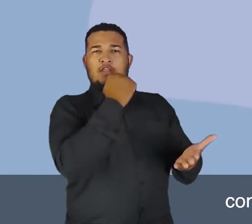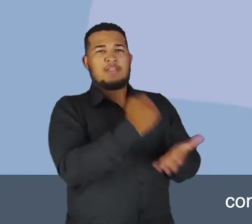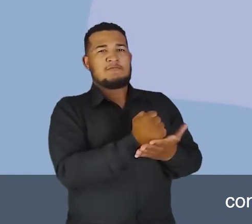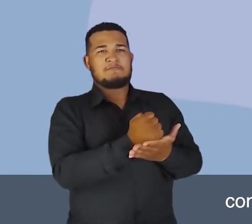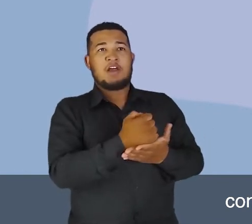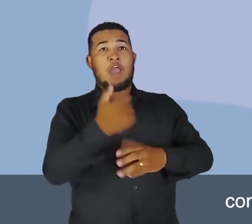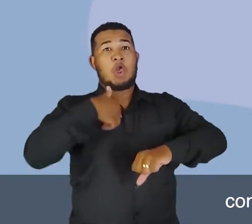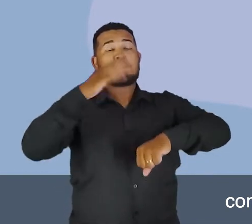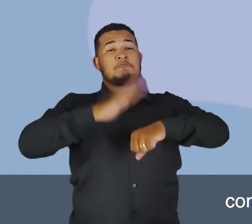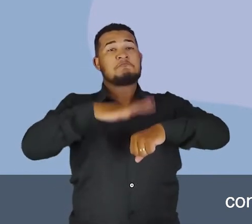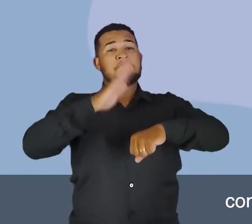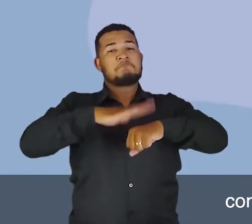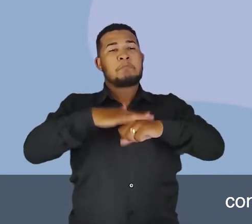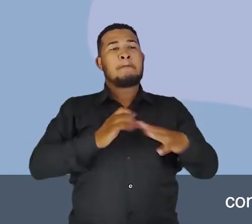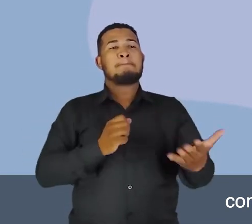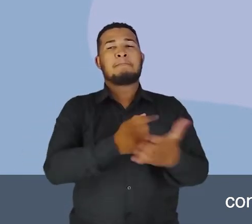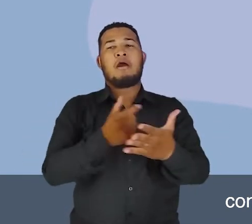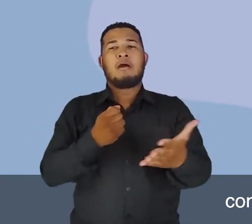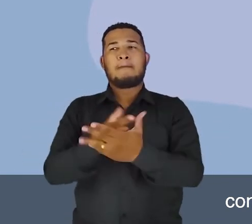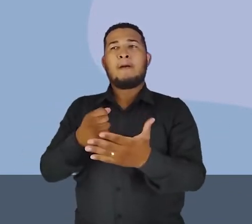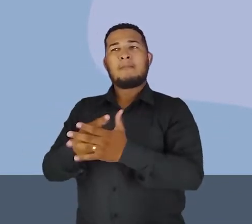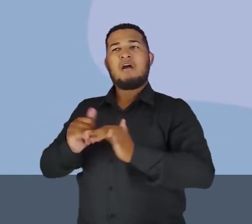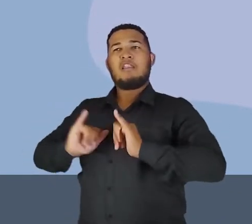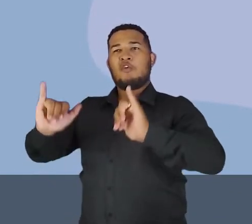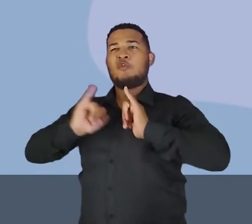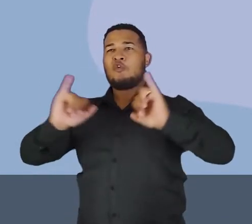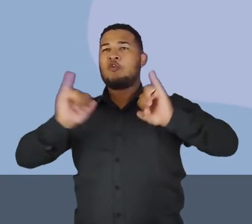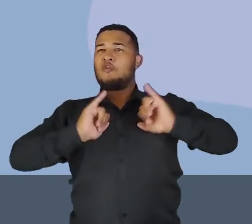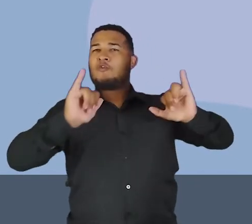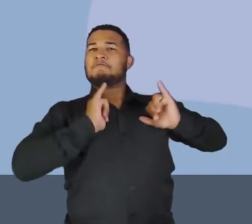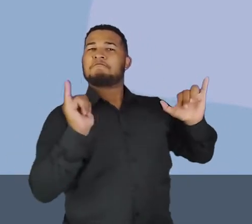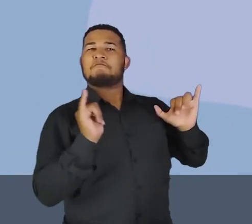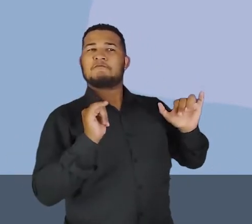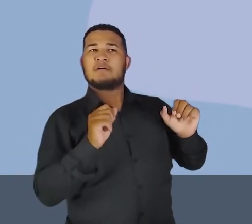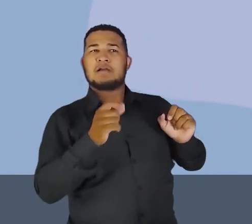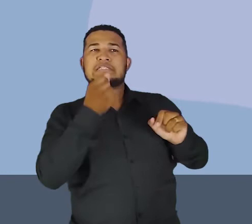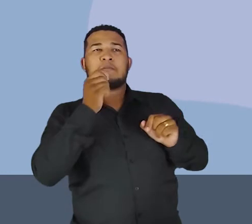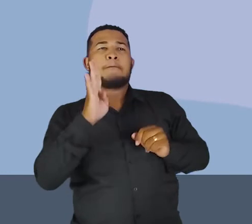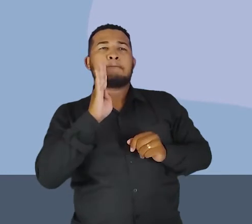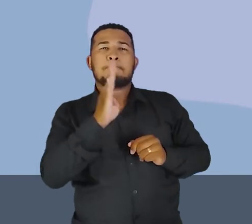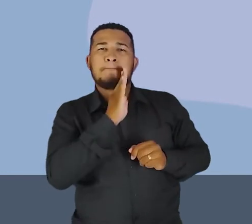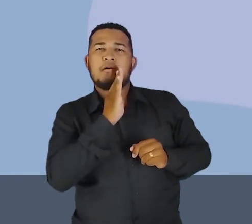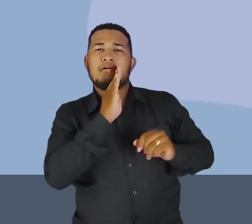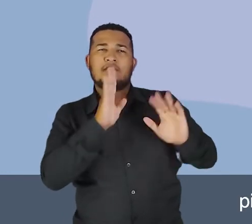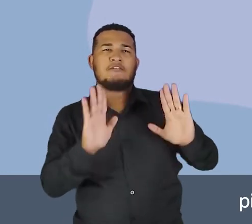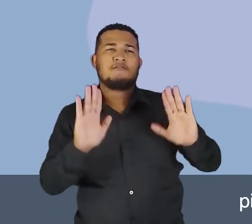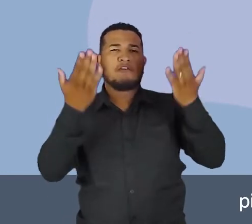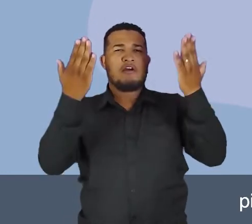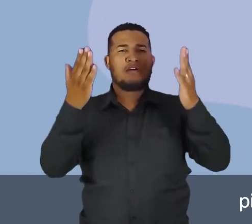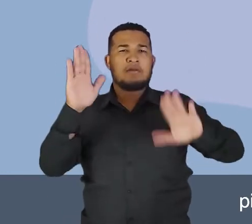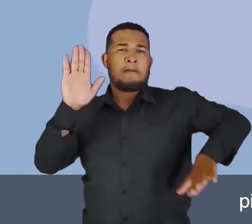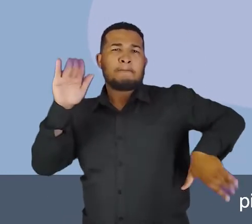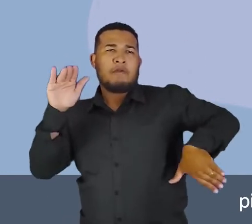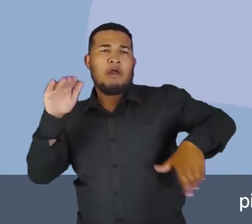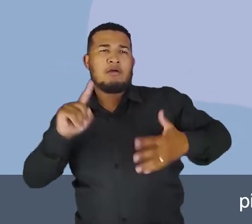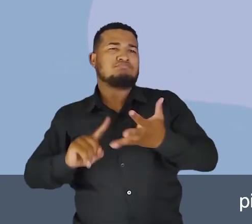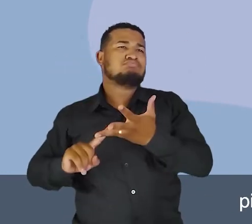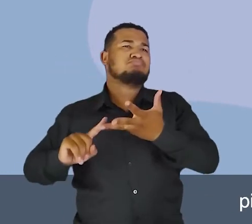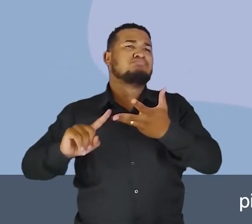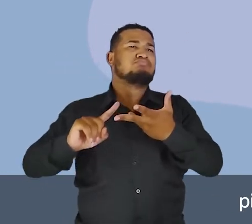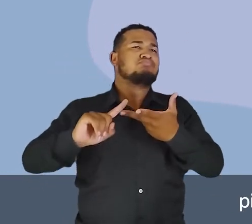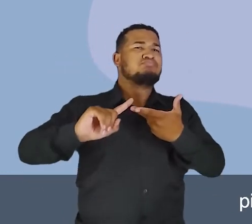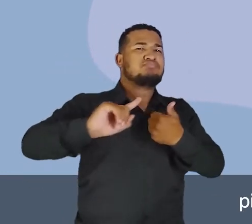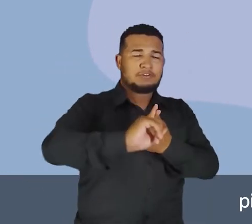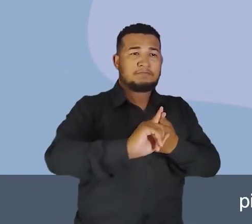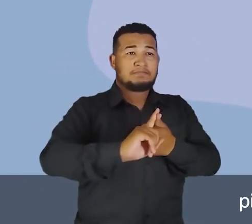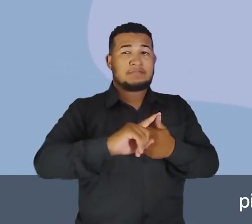que mimosamente pago para anunciar, para vender, em bares, festas, praias, pérgolas, piscinas, e bem